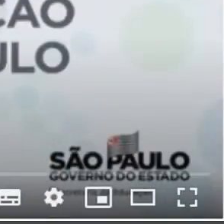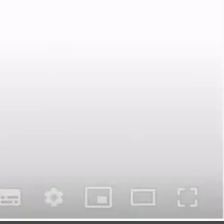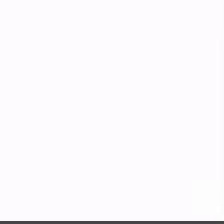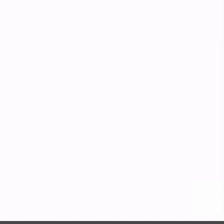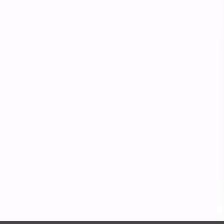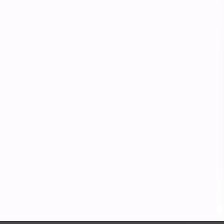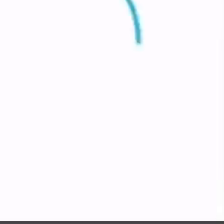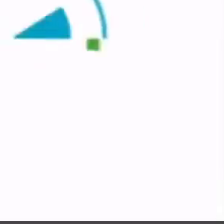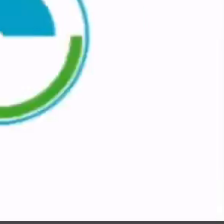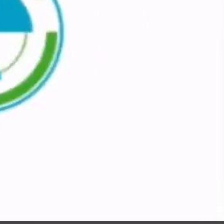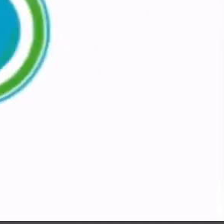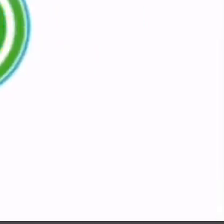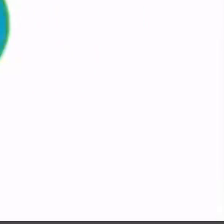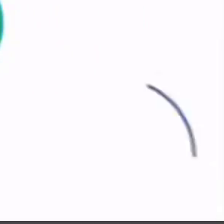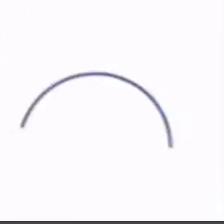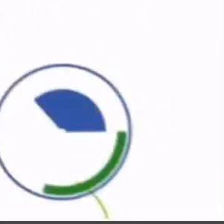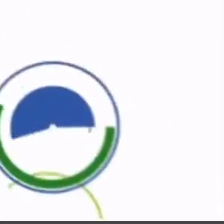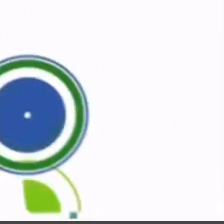e